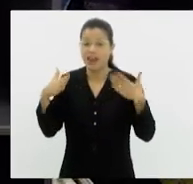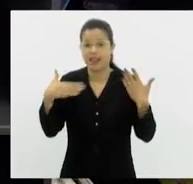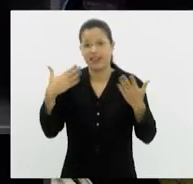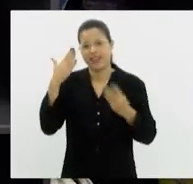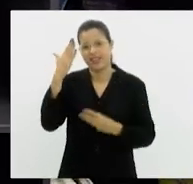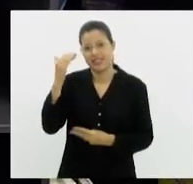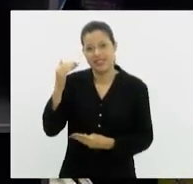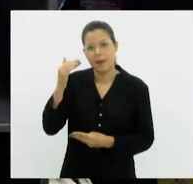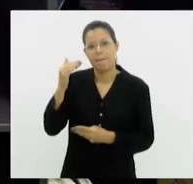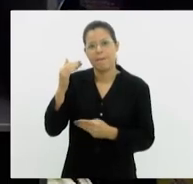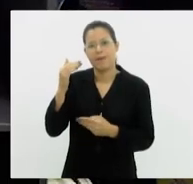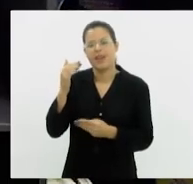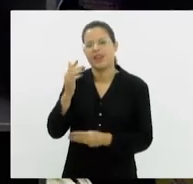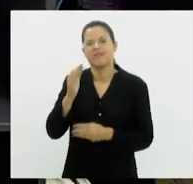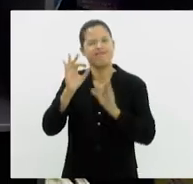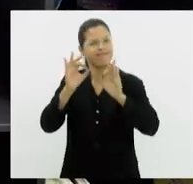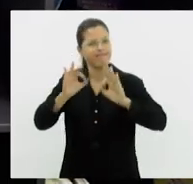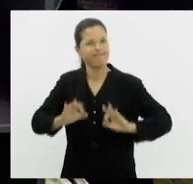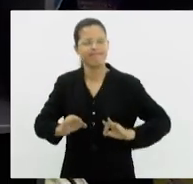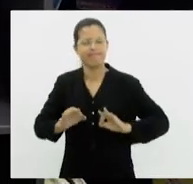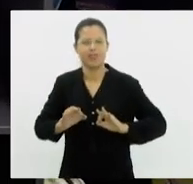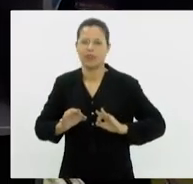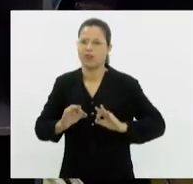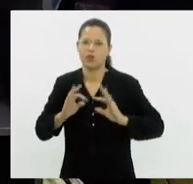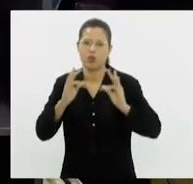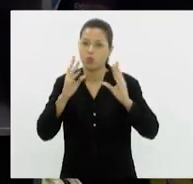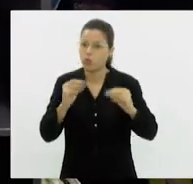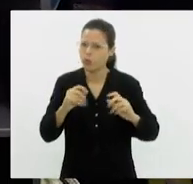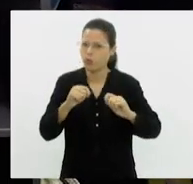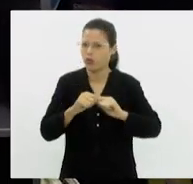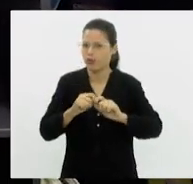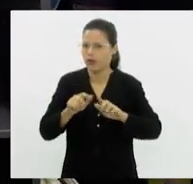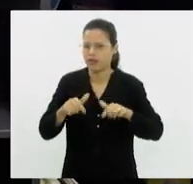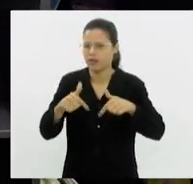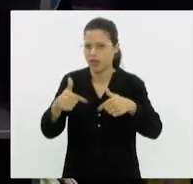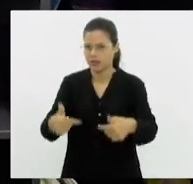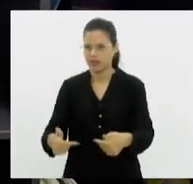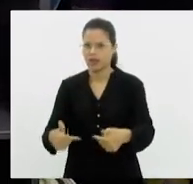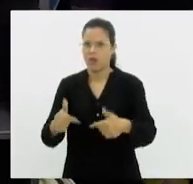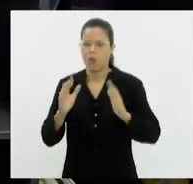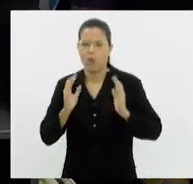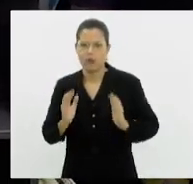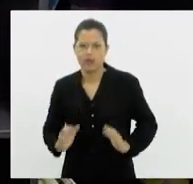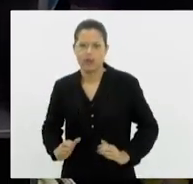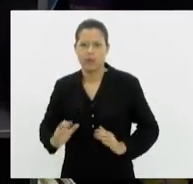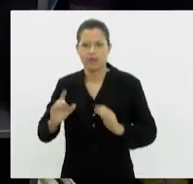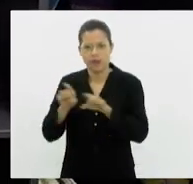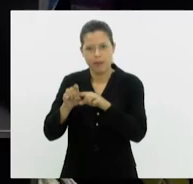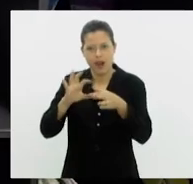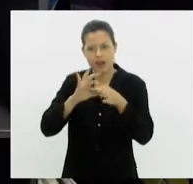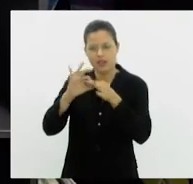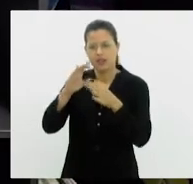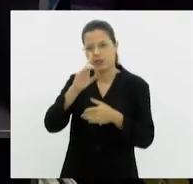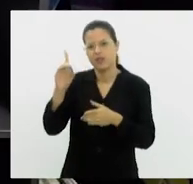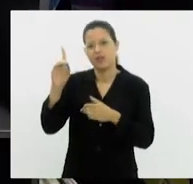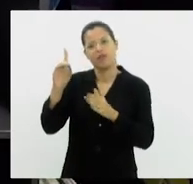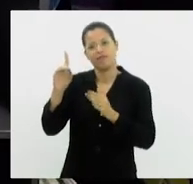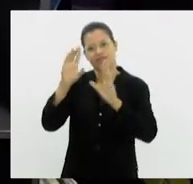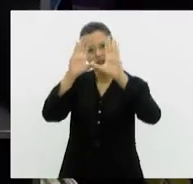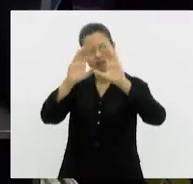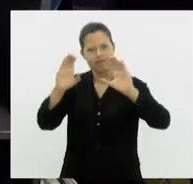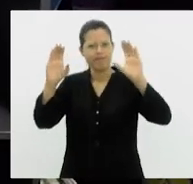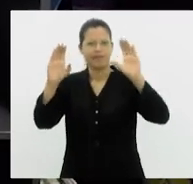saber que ele, com certeza, por tudo que plantou e pela aliança que criou com Deus, está na casa do